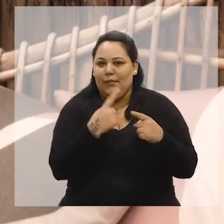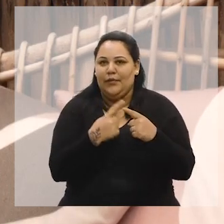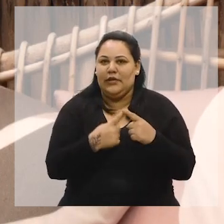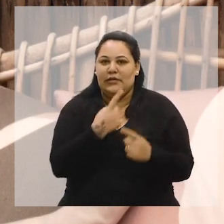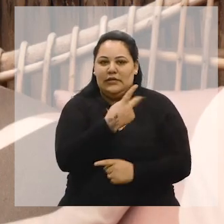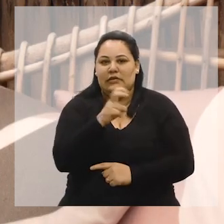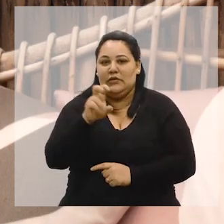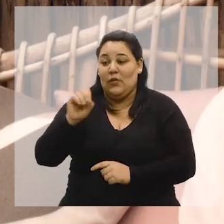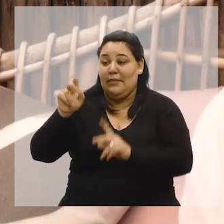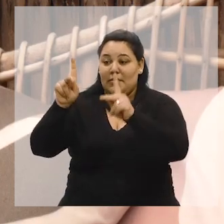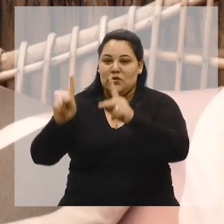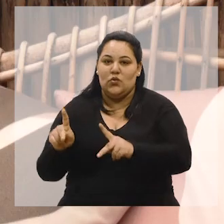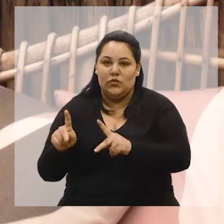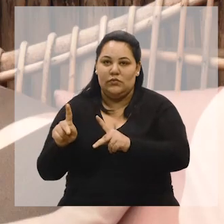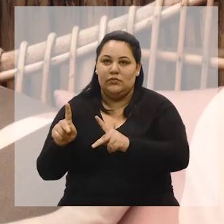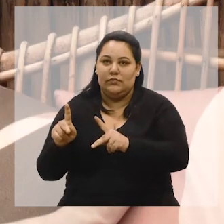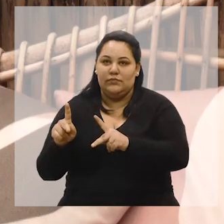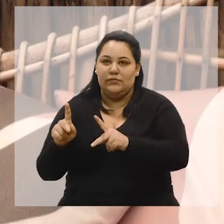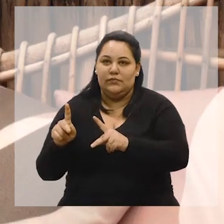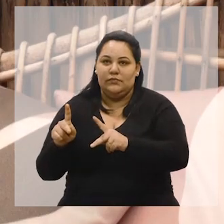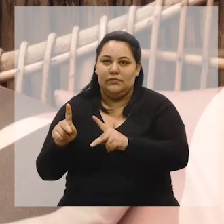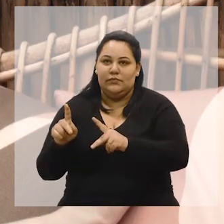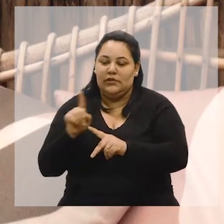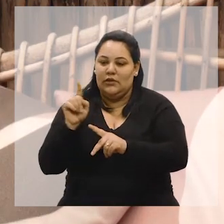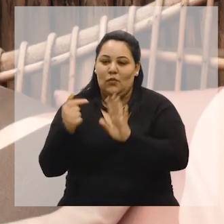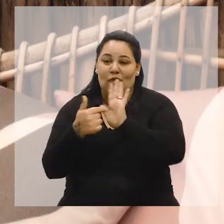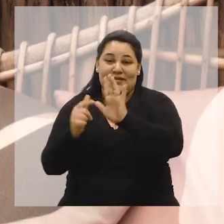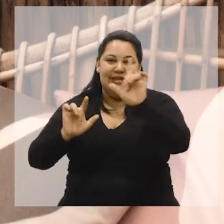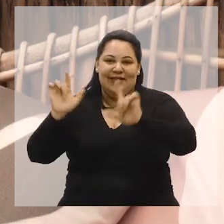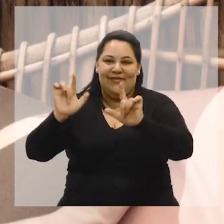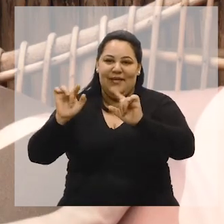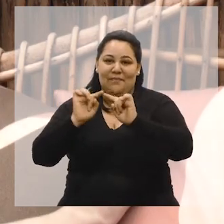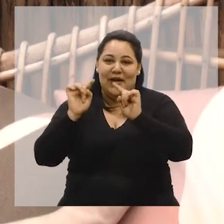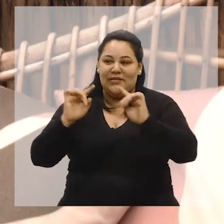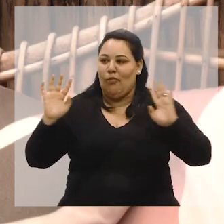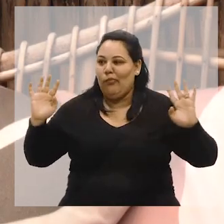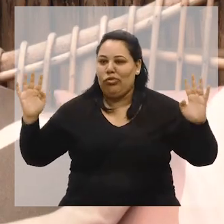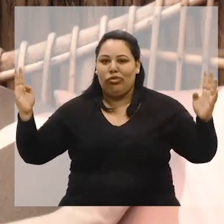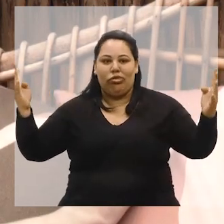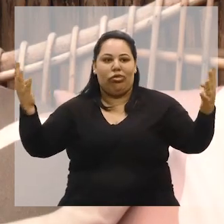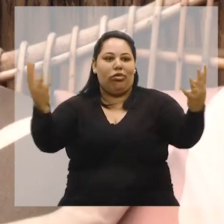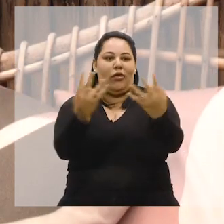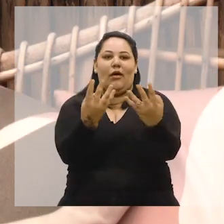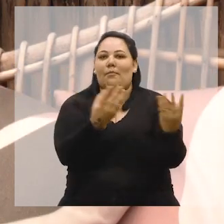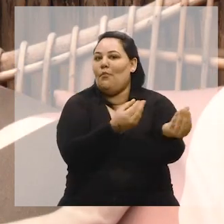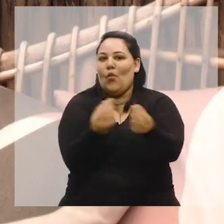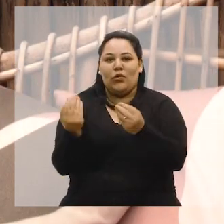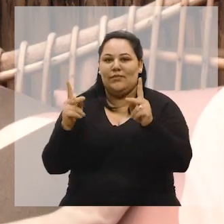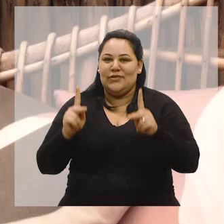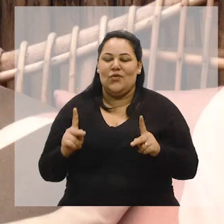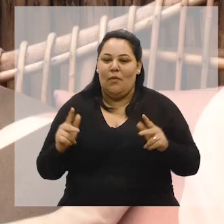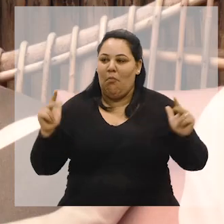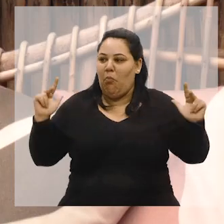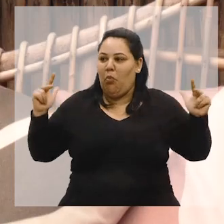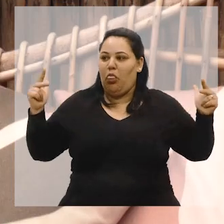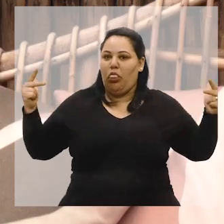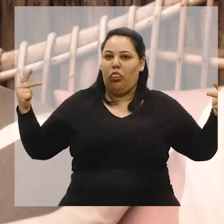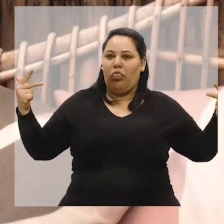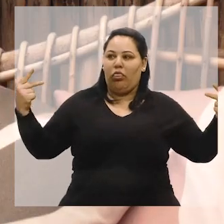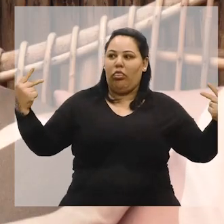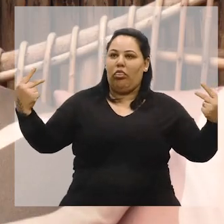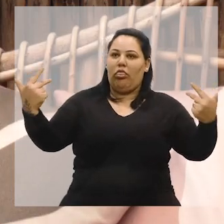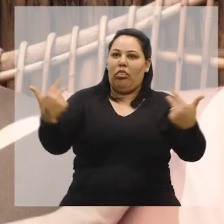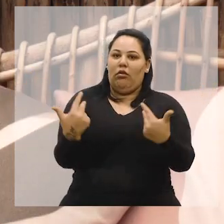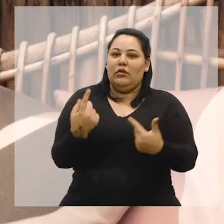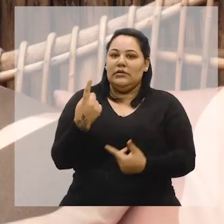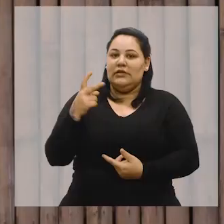são 150 pessoas. Né? Não aparece na televisão, mas do lado são 150 câmeras. Então, tipo assim, não